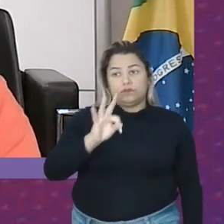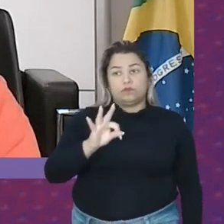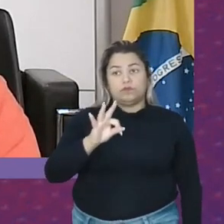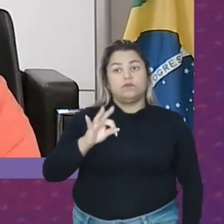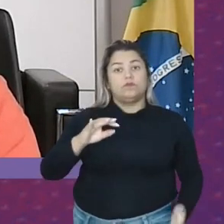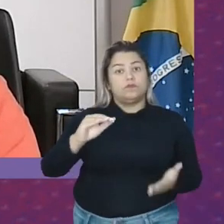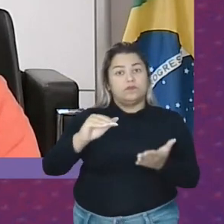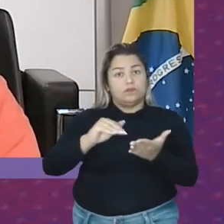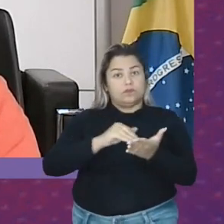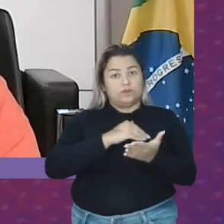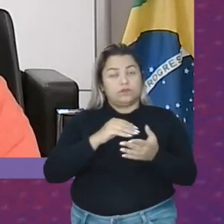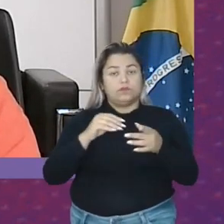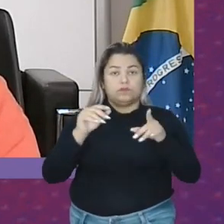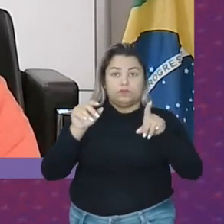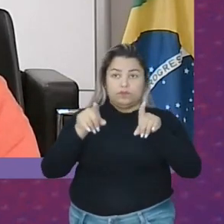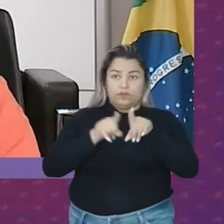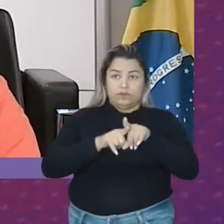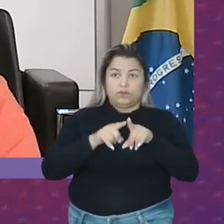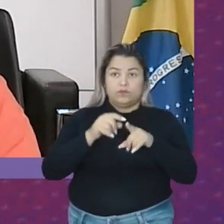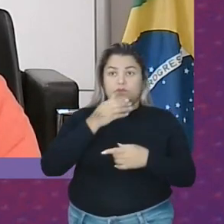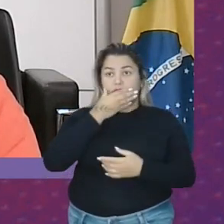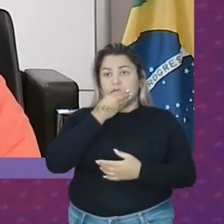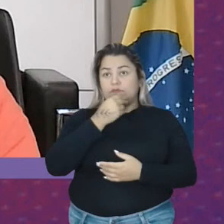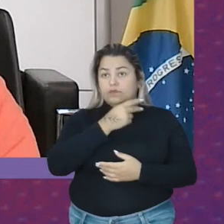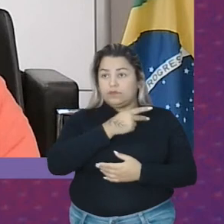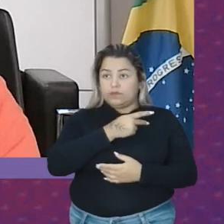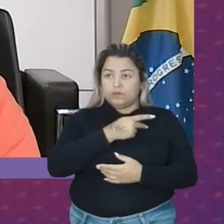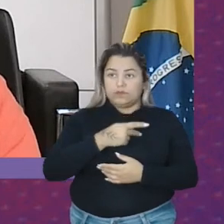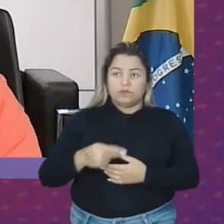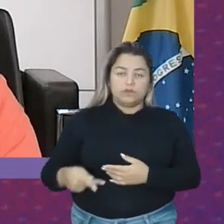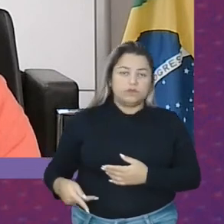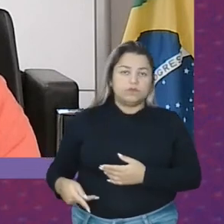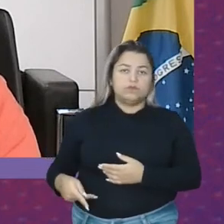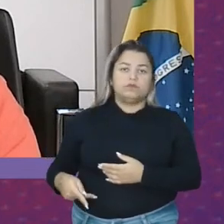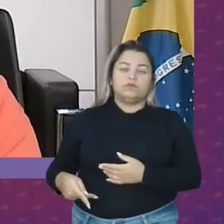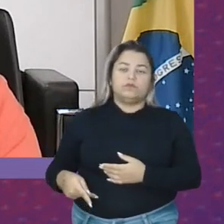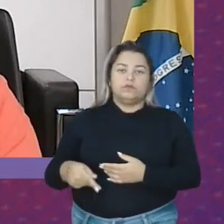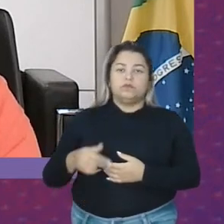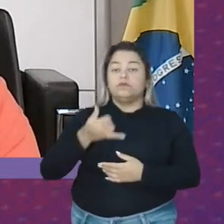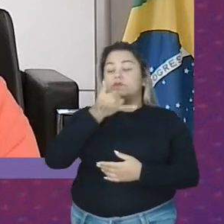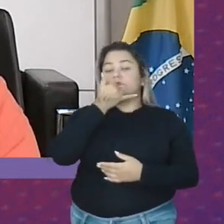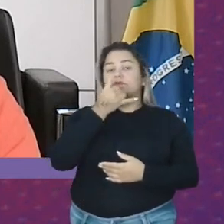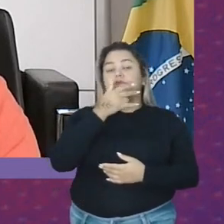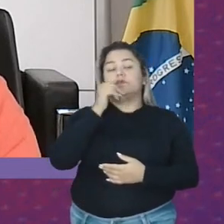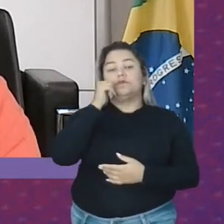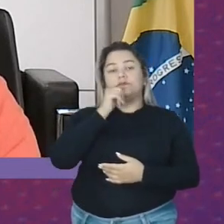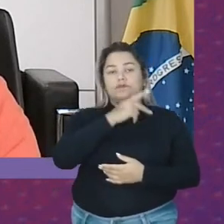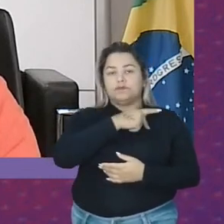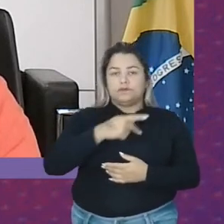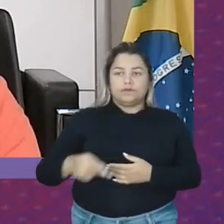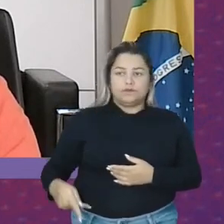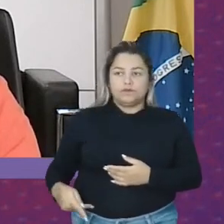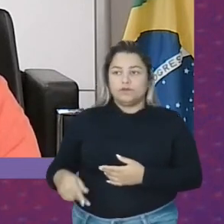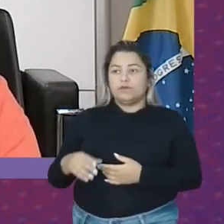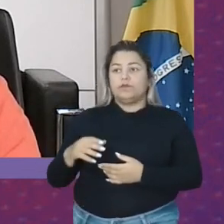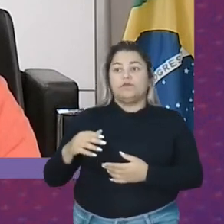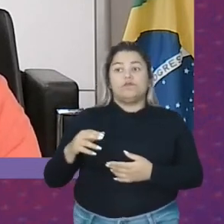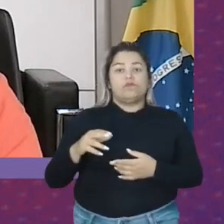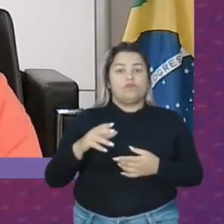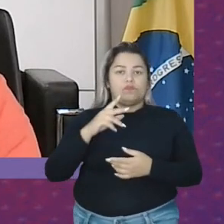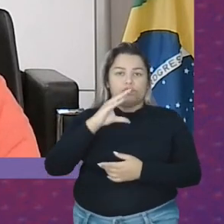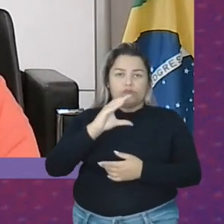de Meio Ambiente da CUT, vice-presidenta, assumi a presidência da CUT interinamente várias